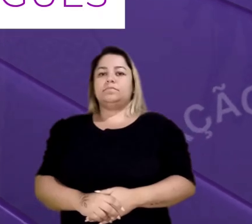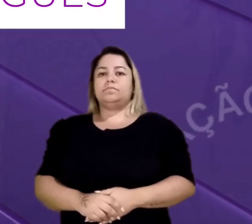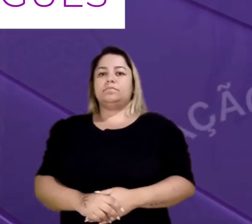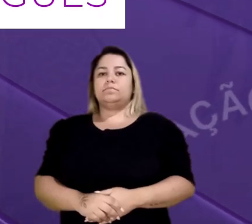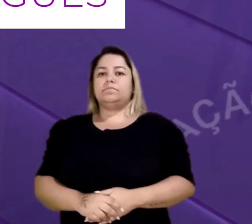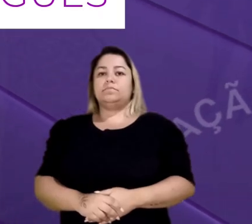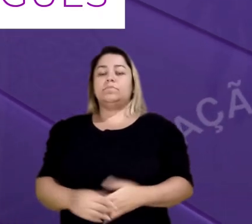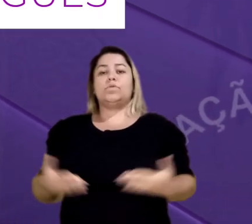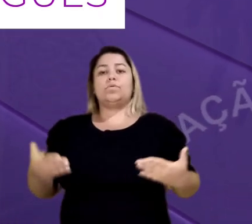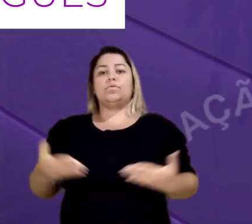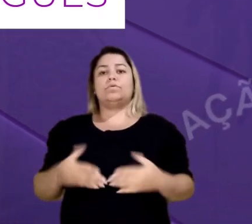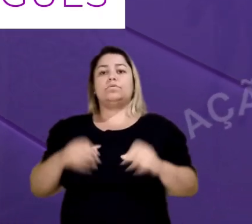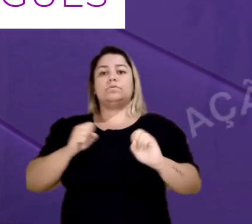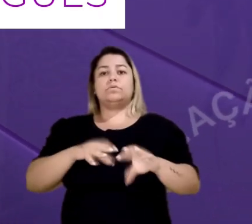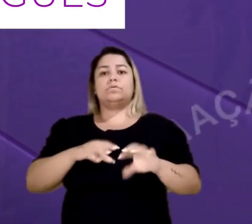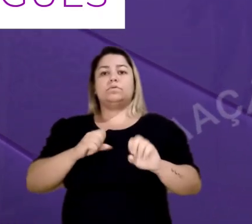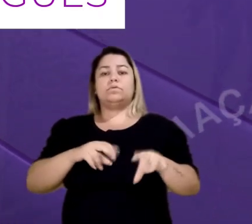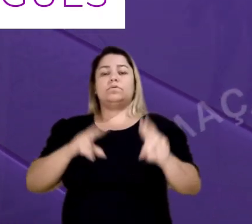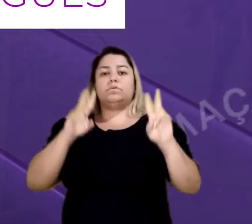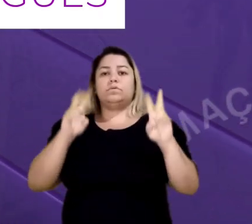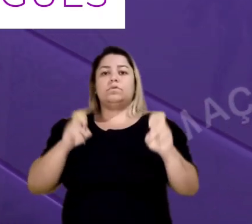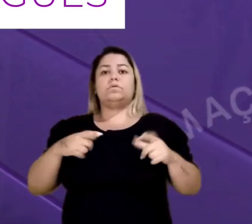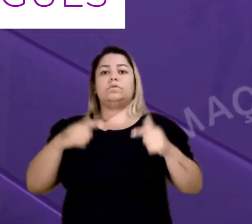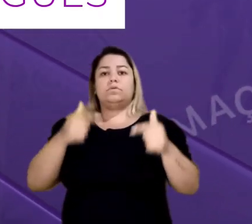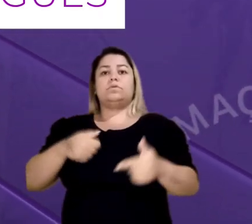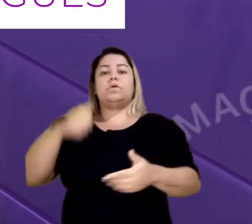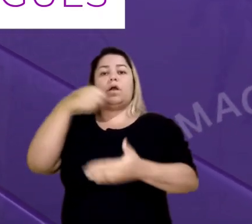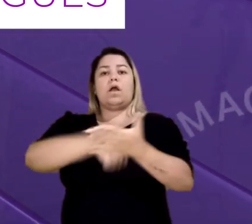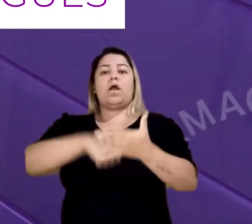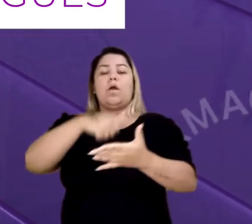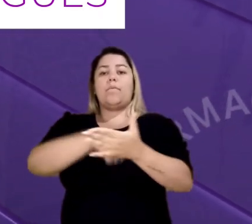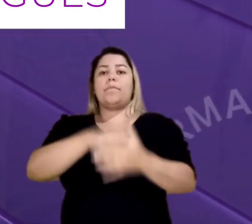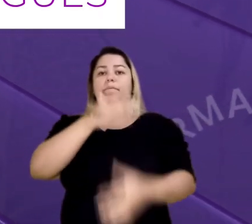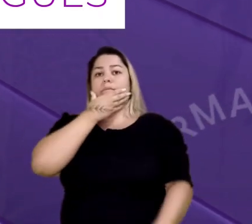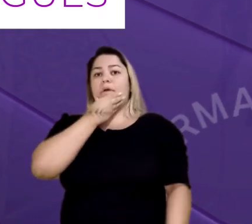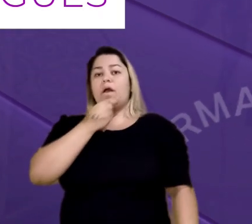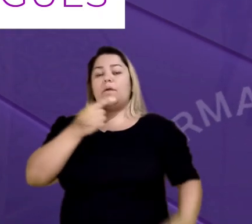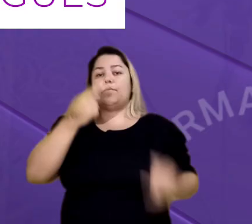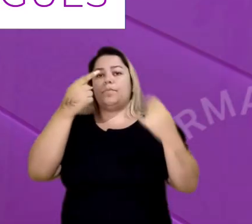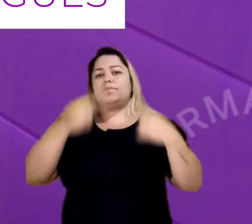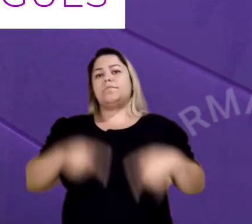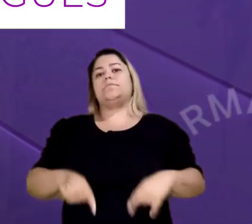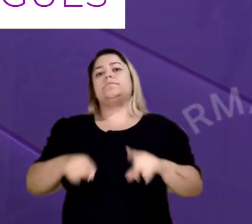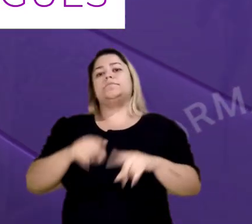Hoje a aula foi sobre enfrentamento ao machismo na política, com